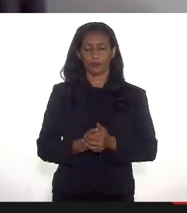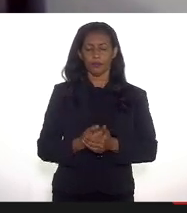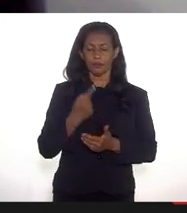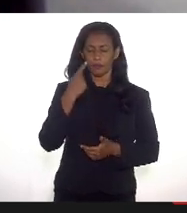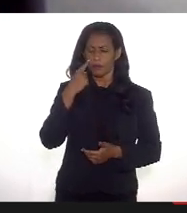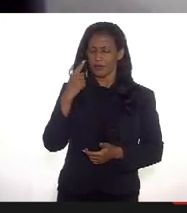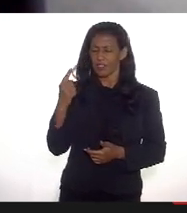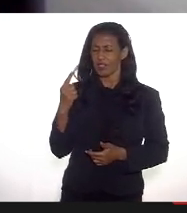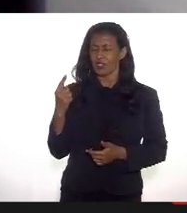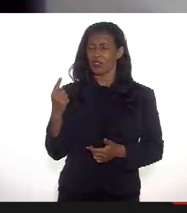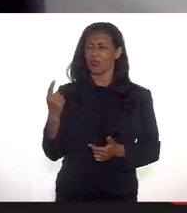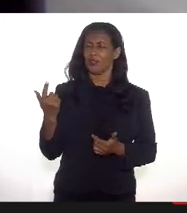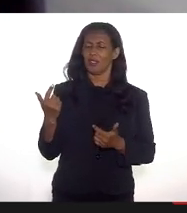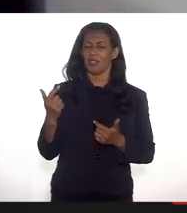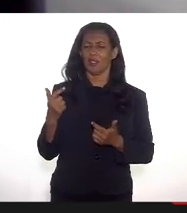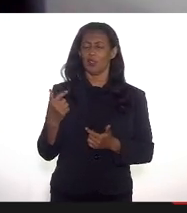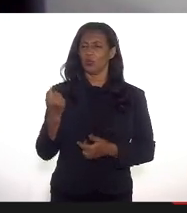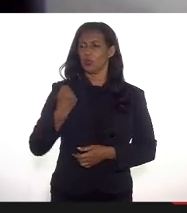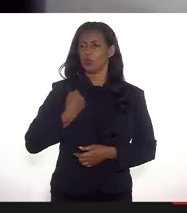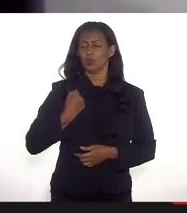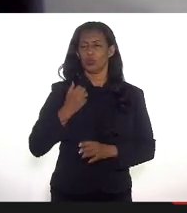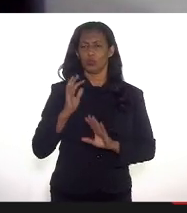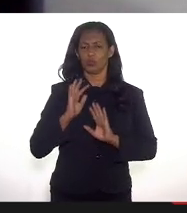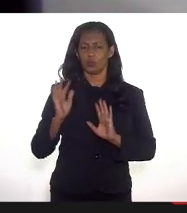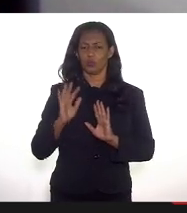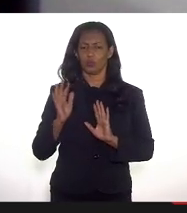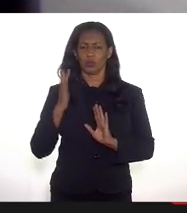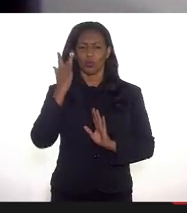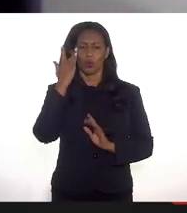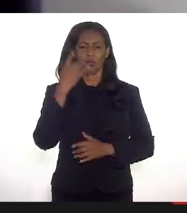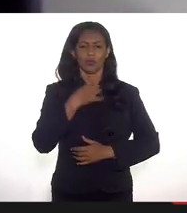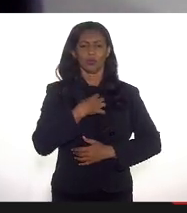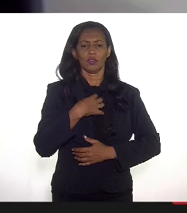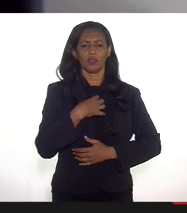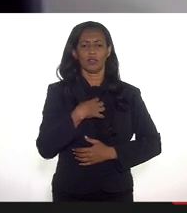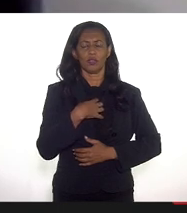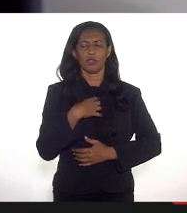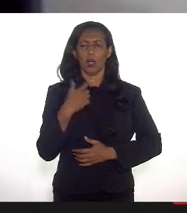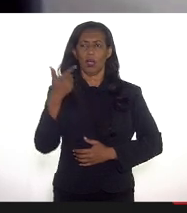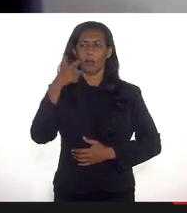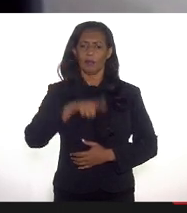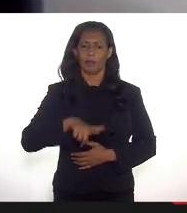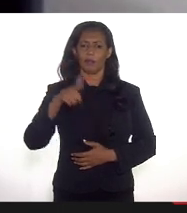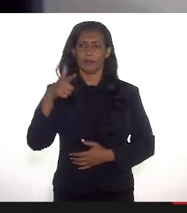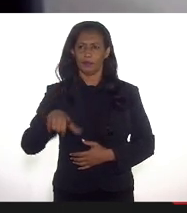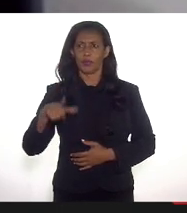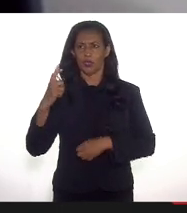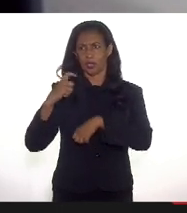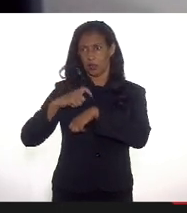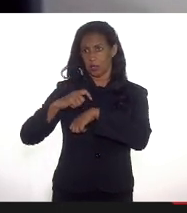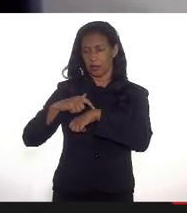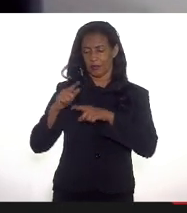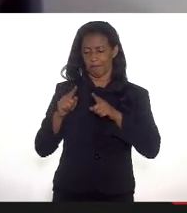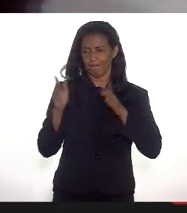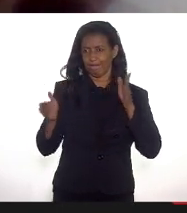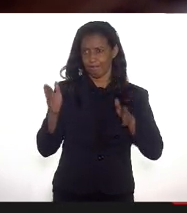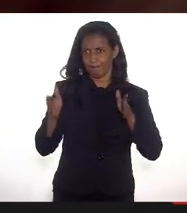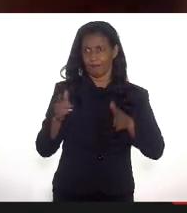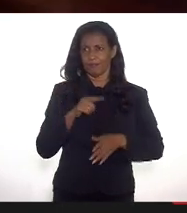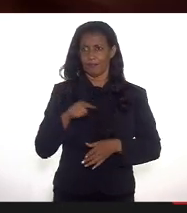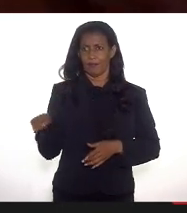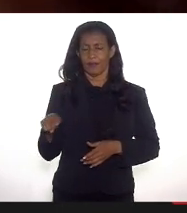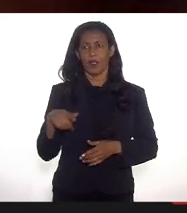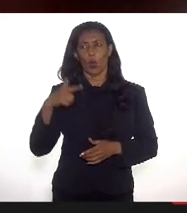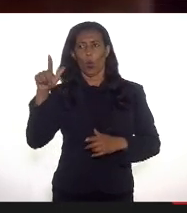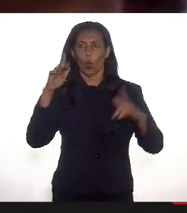depara com algumas... Eu quero só os números. Eu acho que não tem sentido me repetir, até porque a gente tem tempo e outras pessoas vão falar.